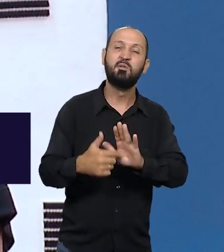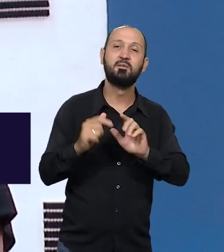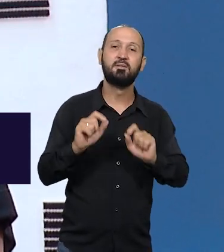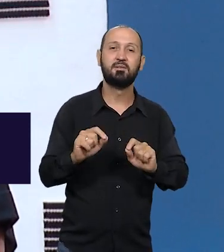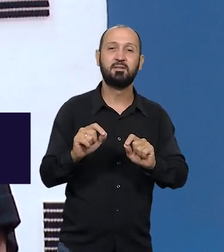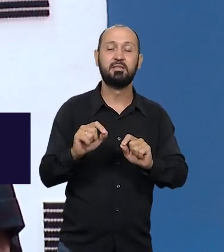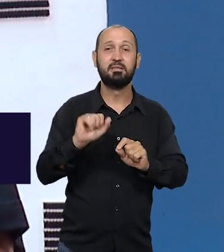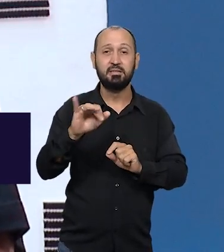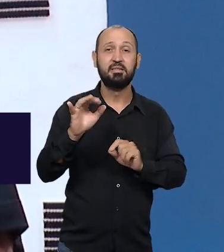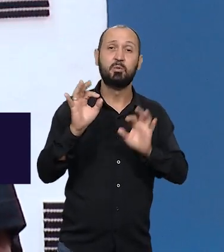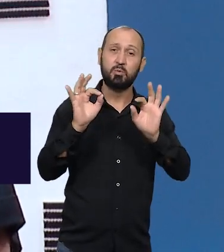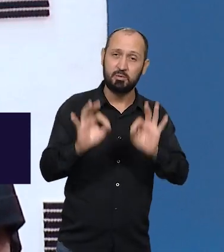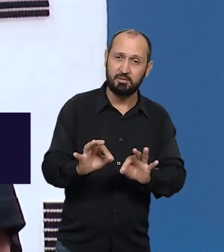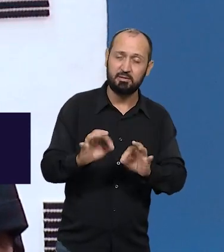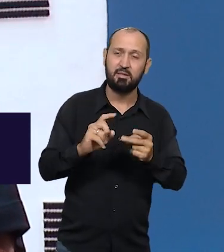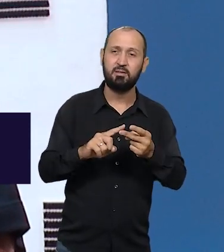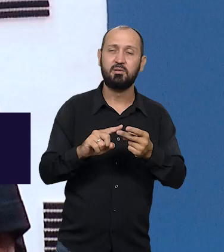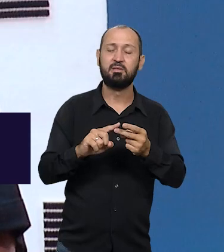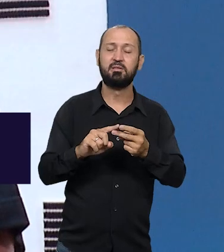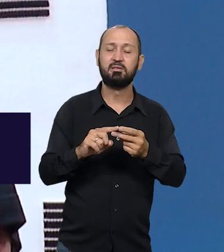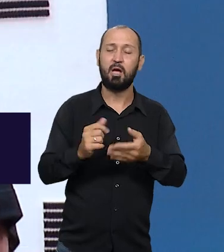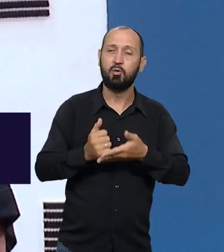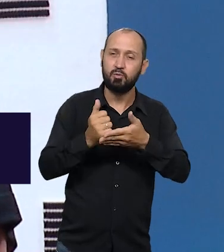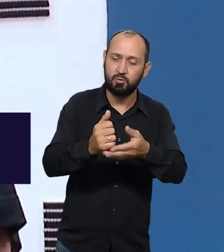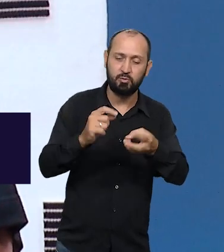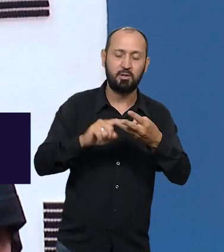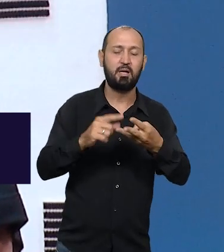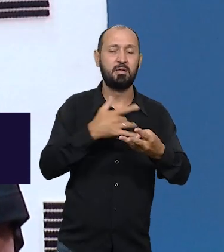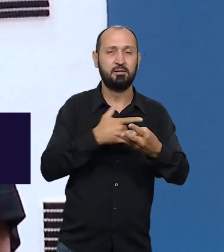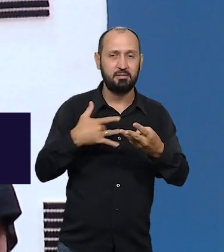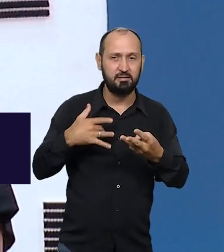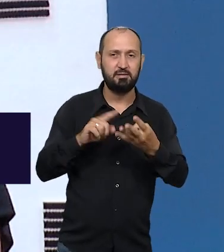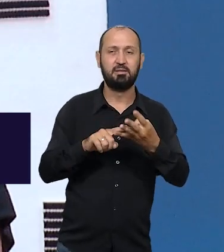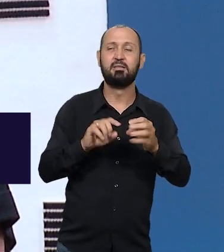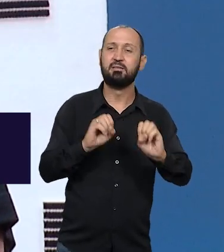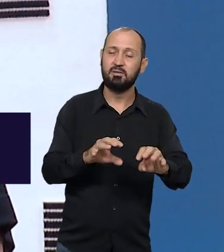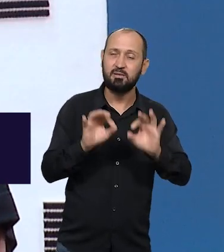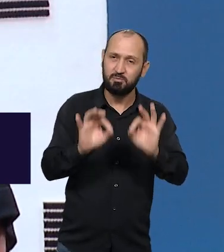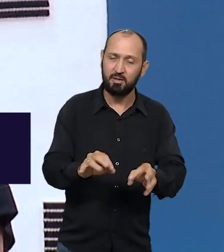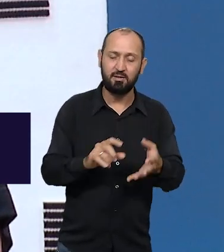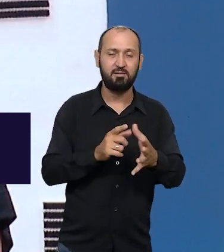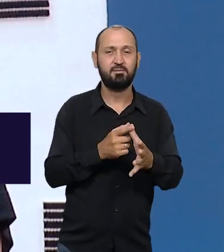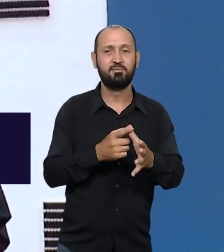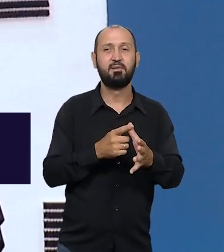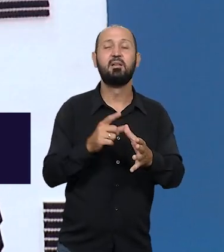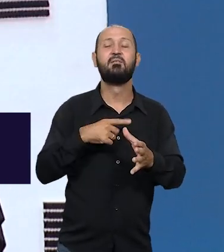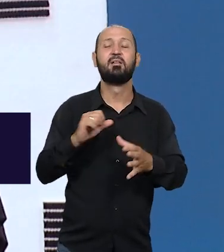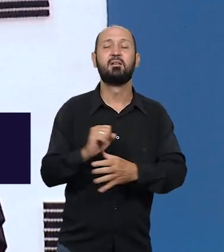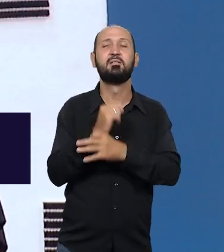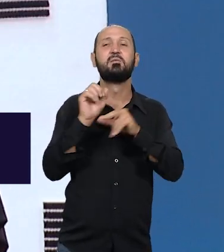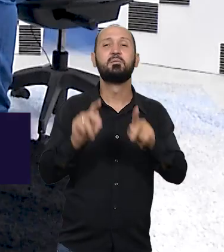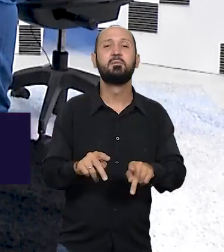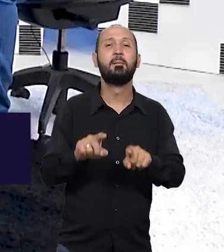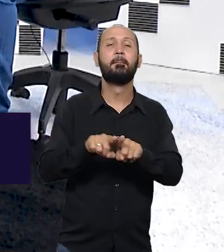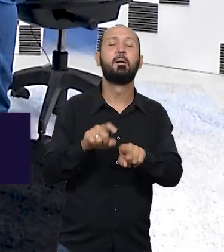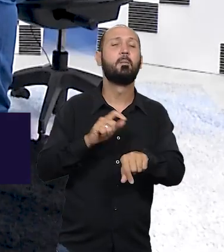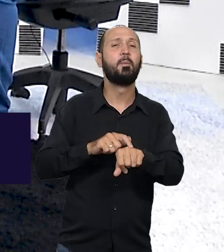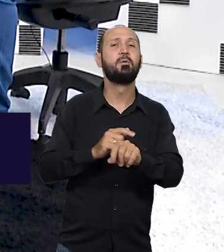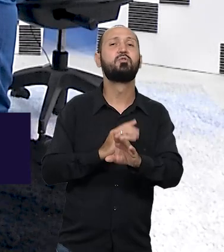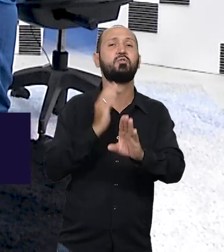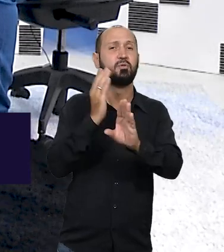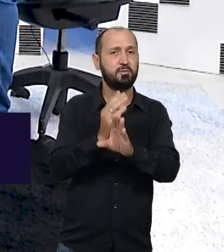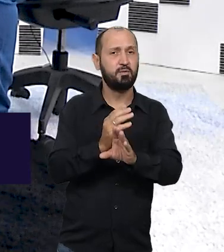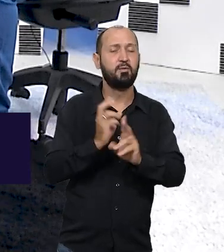que se tudo deu certo, se a assistência deu certo, se a saúde deu certo, se a educação deu certo, ela vai cair na segurança pública para um processo de